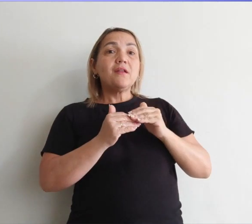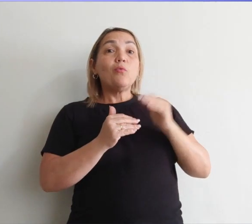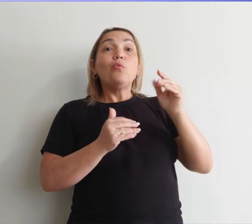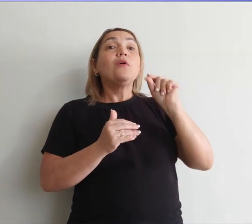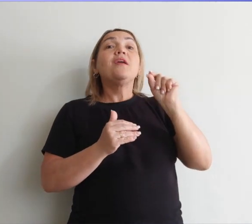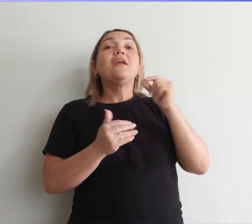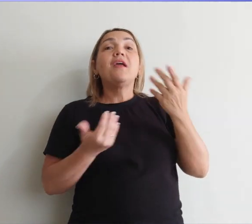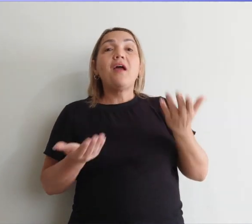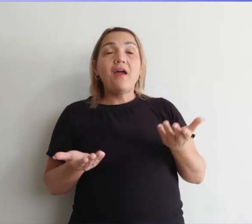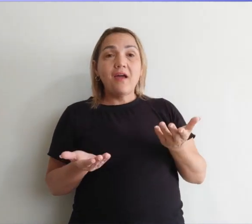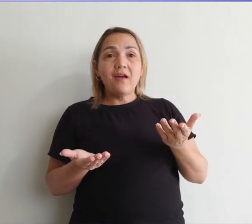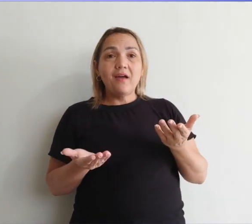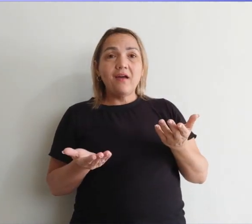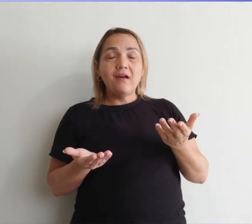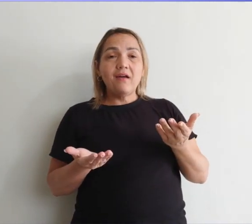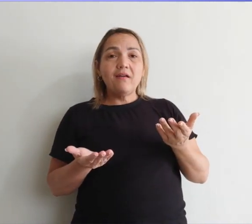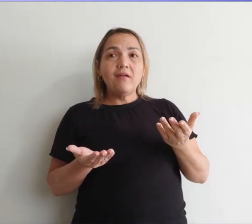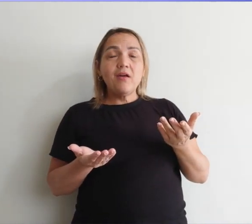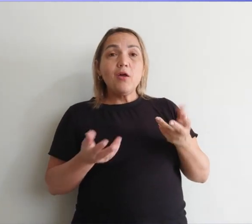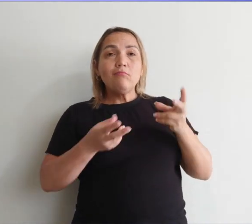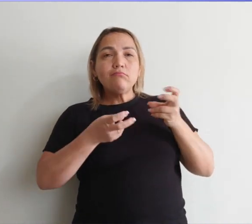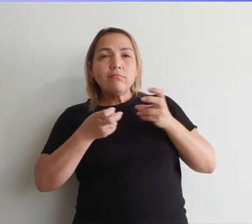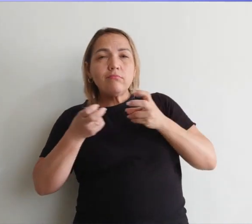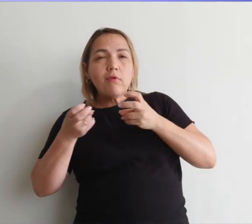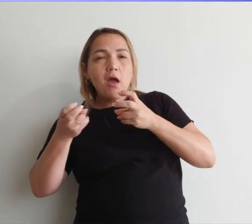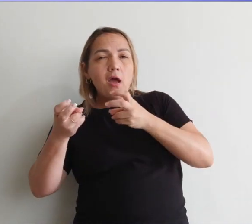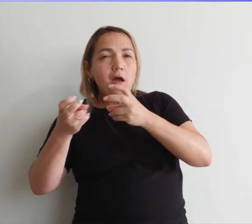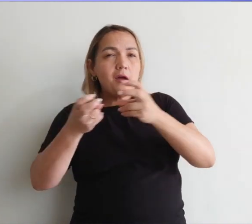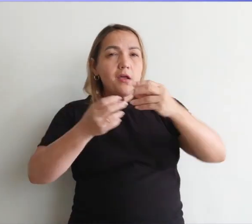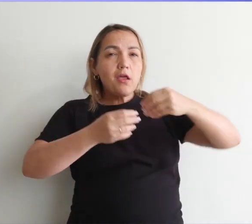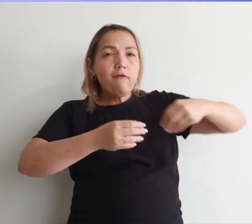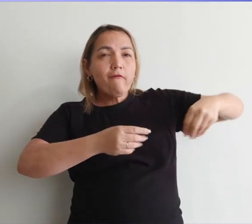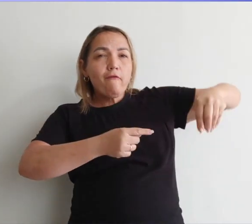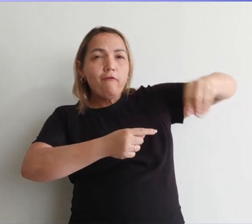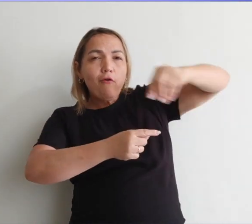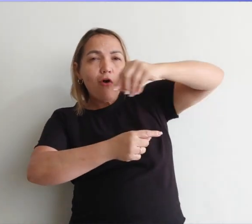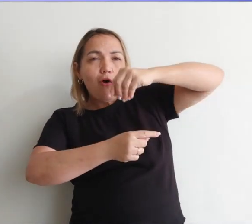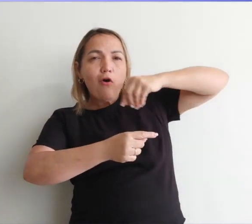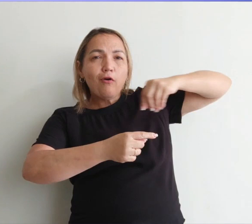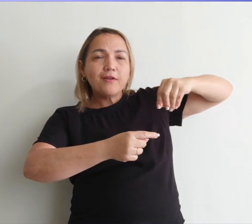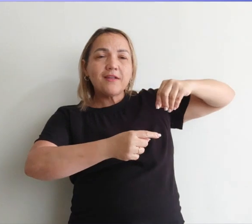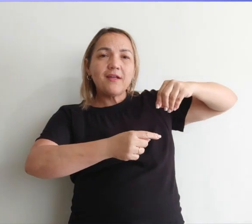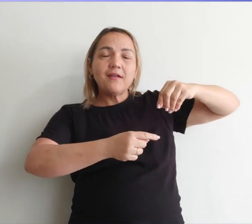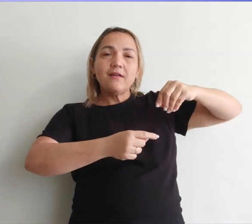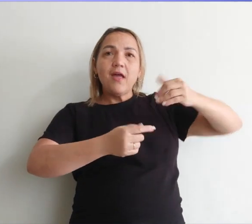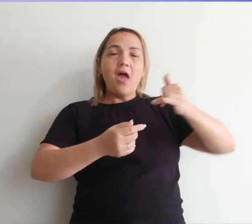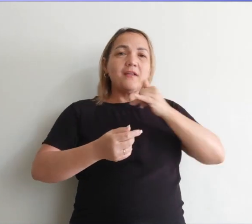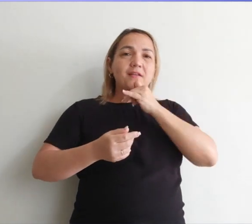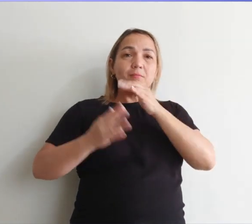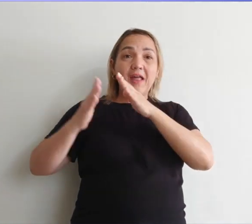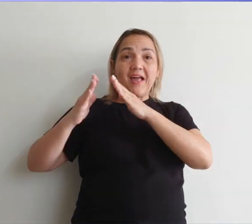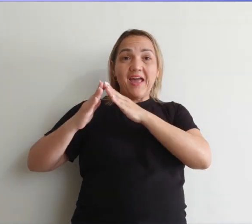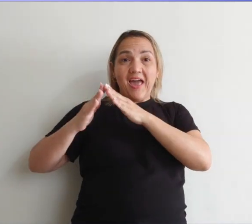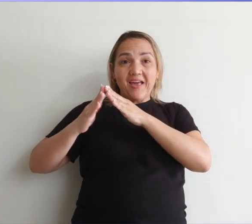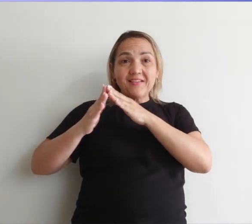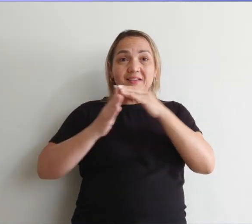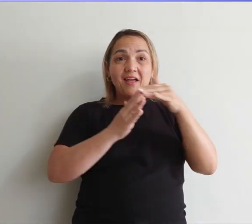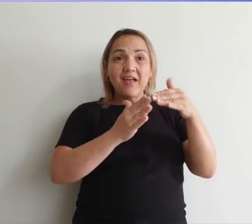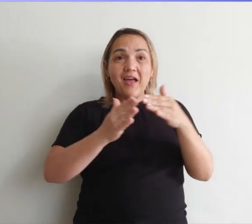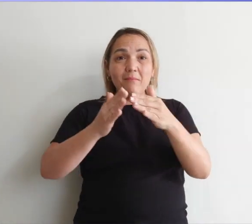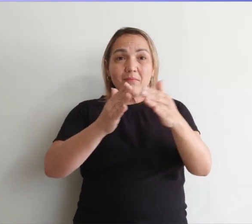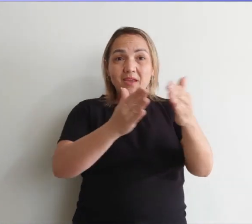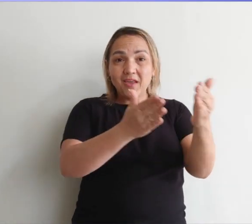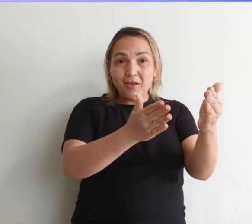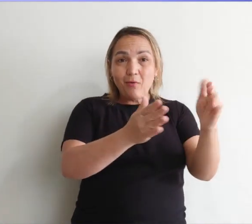que sair um pouquinho da bolha? Só observar o entorno, né? O caminho da minha casa até a faculdade, as pessoas na rua.